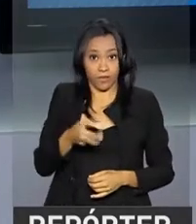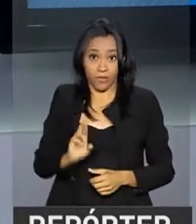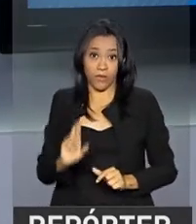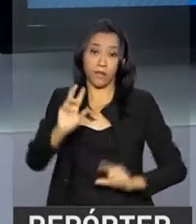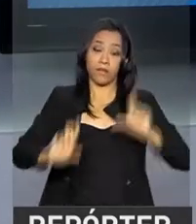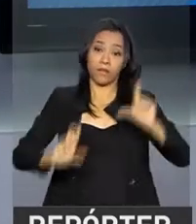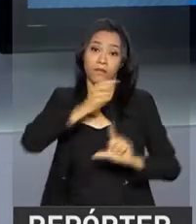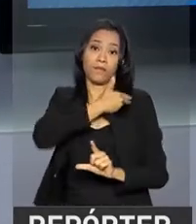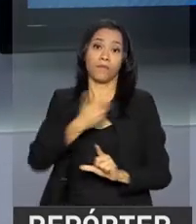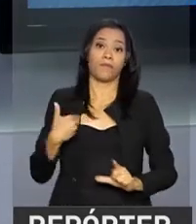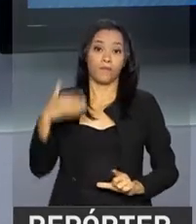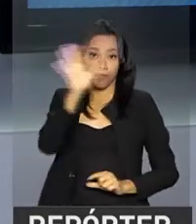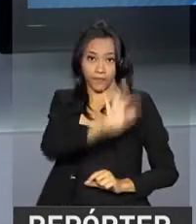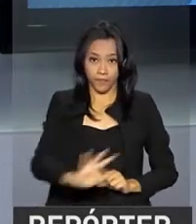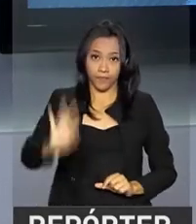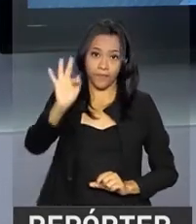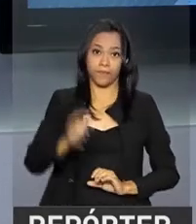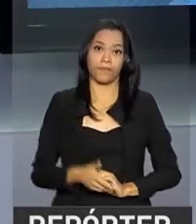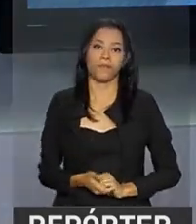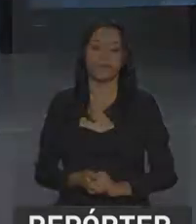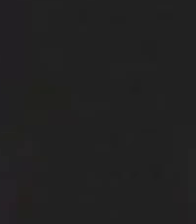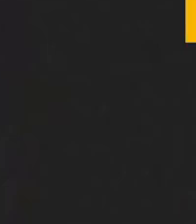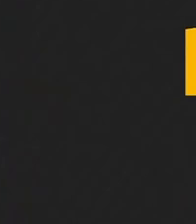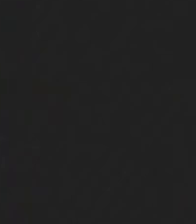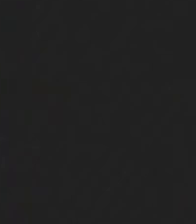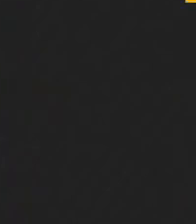na nbr a tv do governo federal